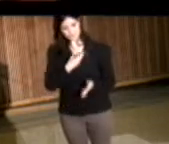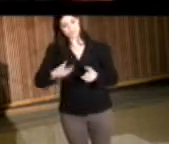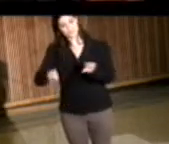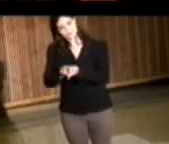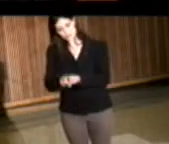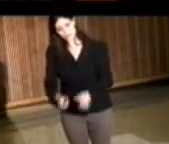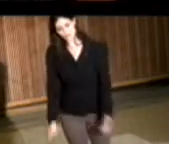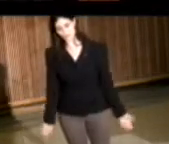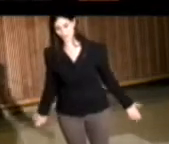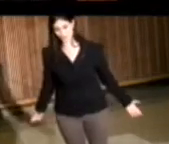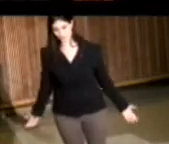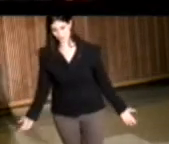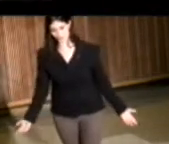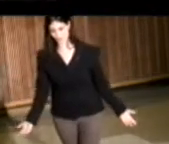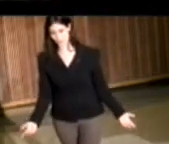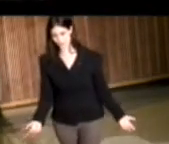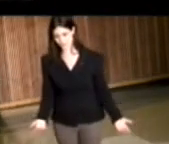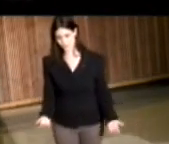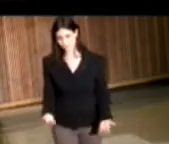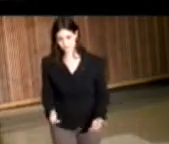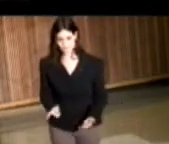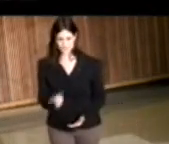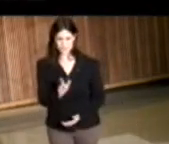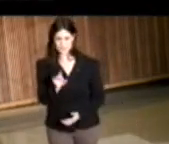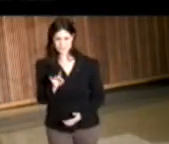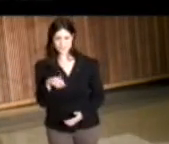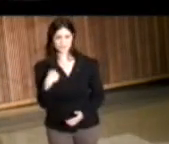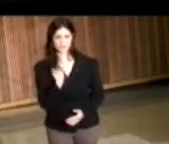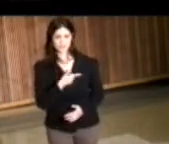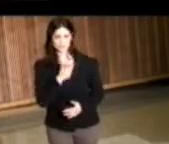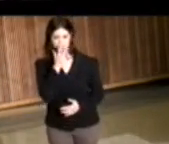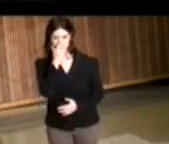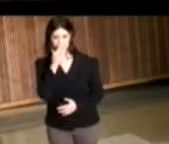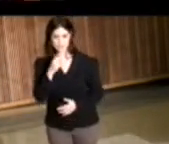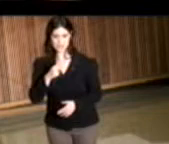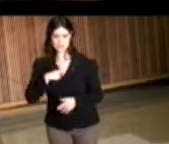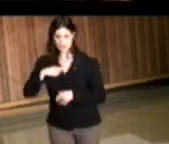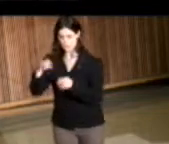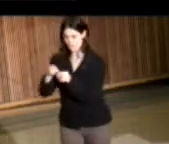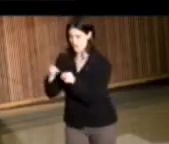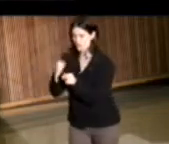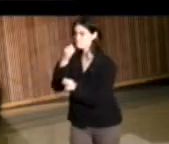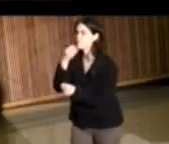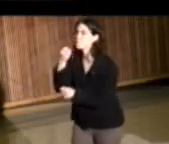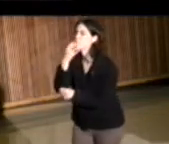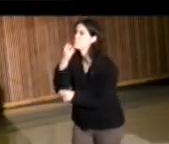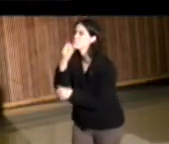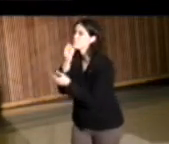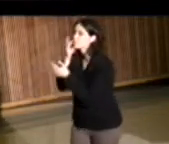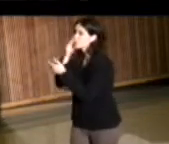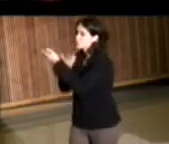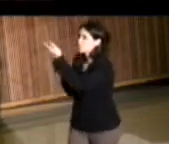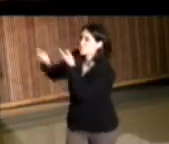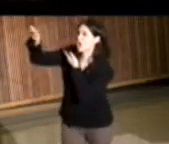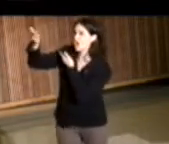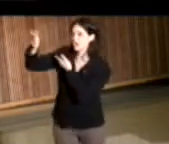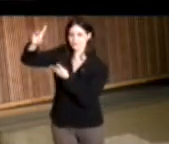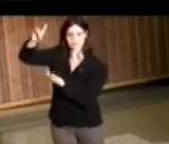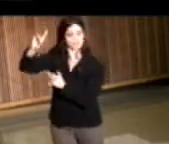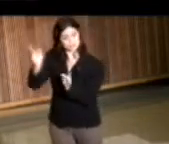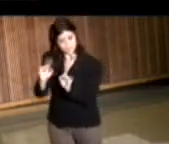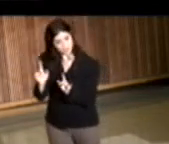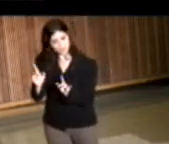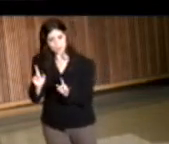nossas obras, não é isso que eu estou falando. Eu estou falando que a gente gera uma cadeia de bem num mundo que